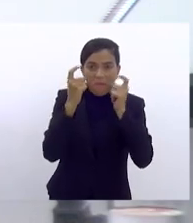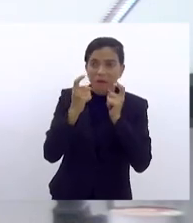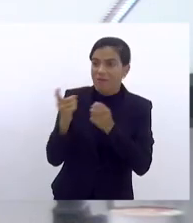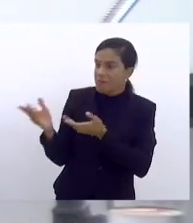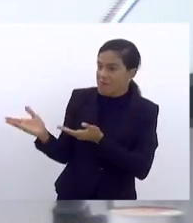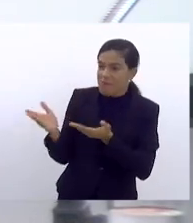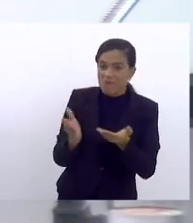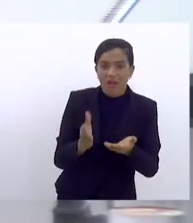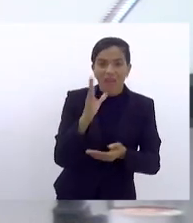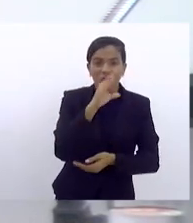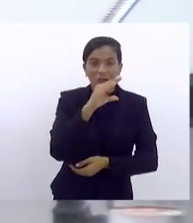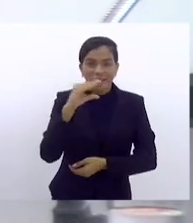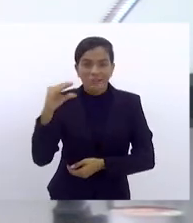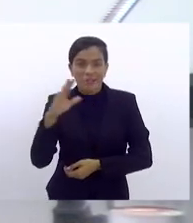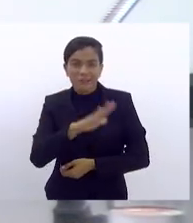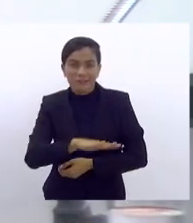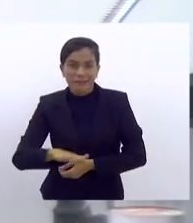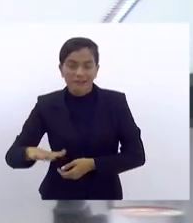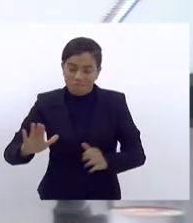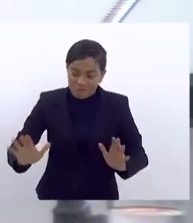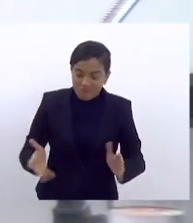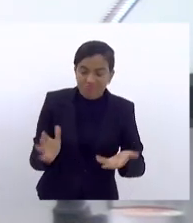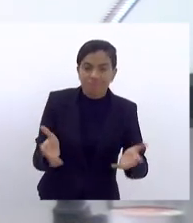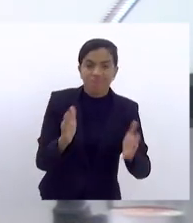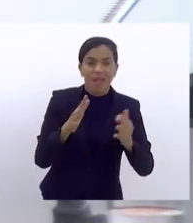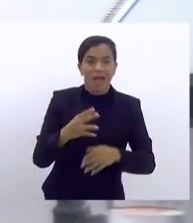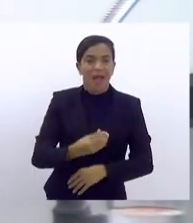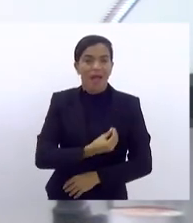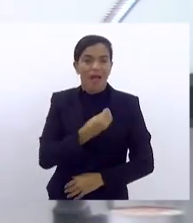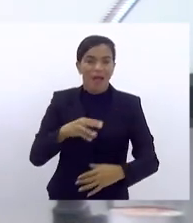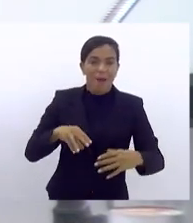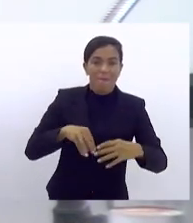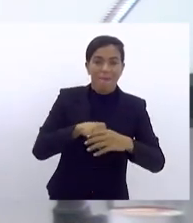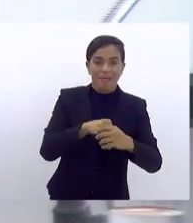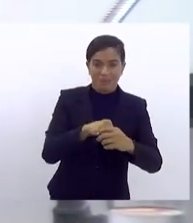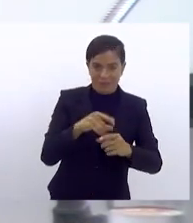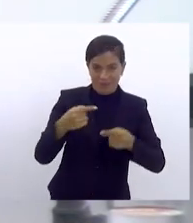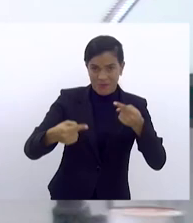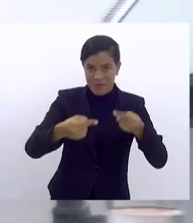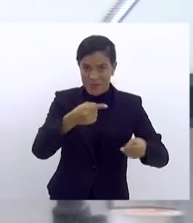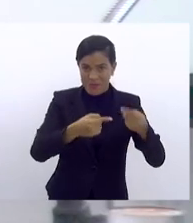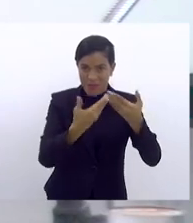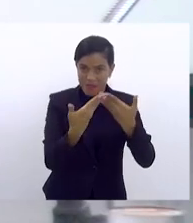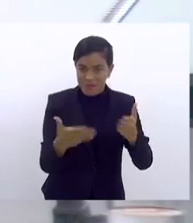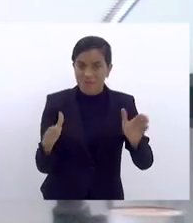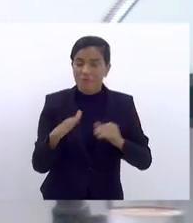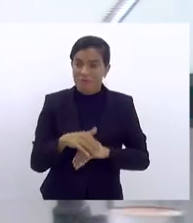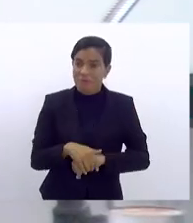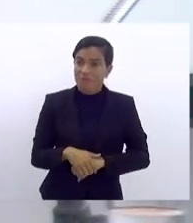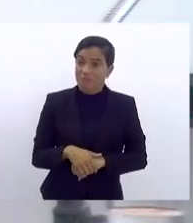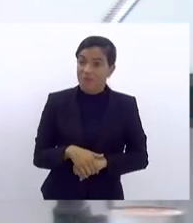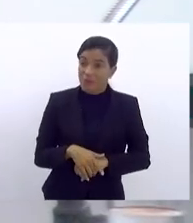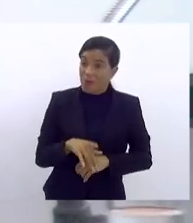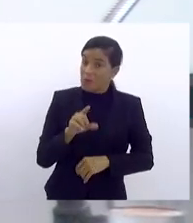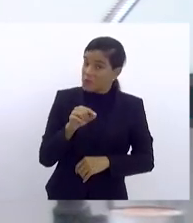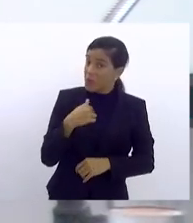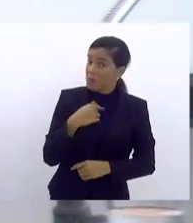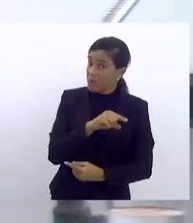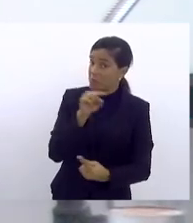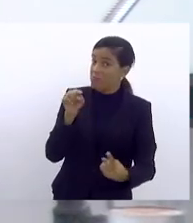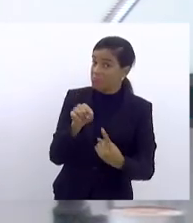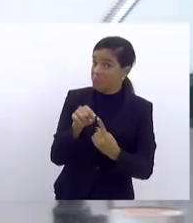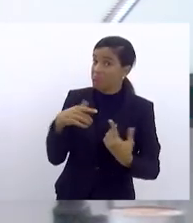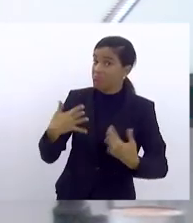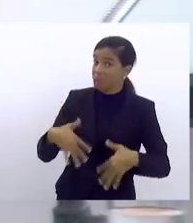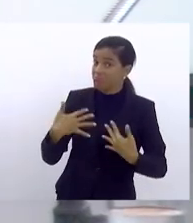algum adolescente alguma criança estimulando então a participação juvenil no debate público e aí o senhor me deu uma missão super difícil